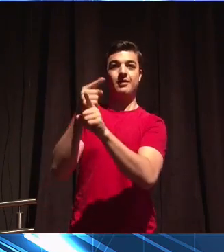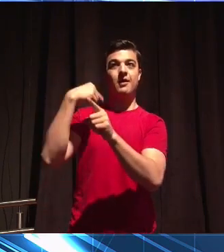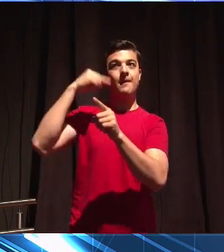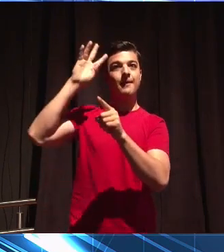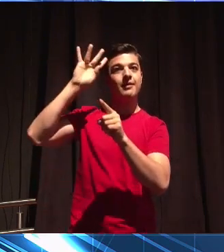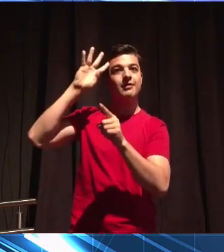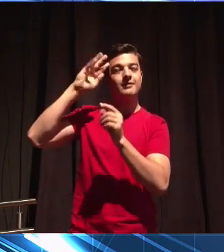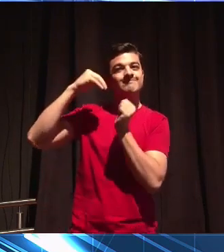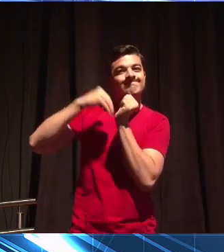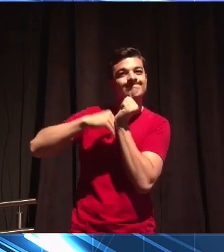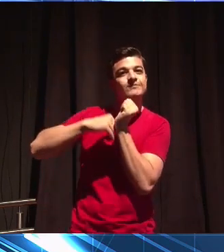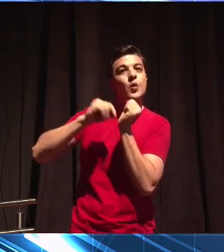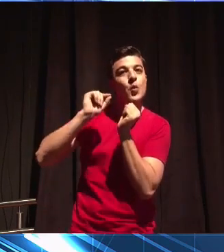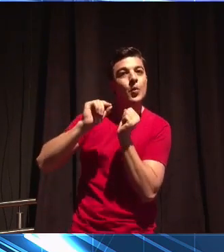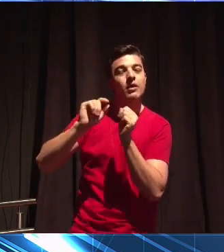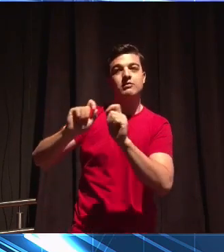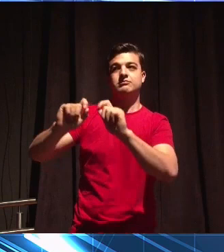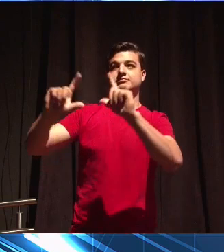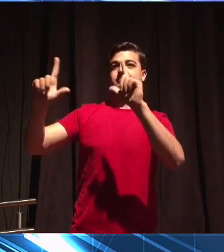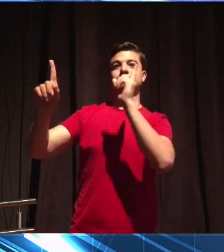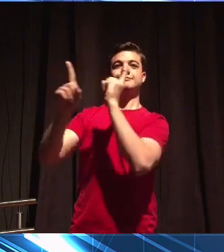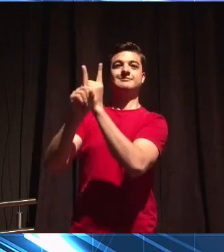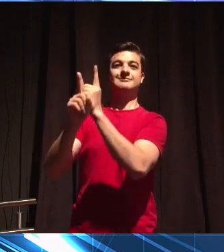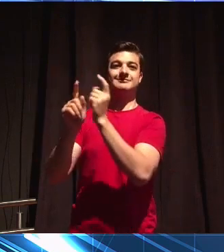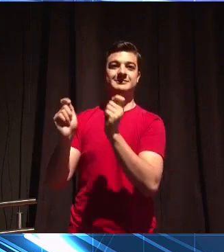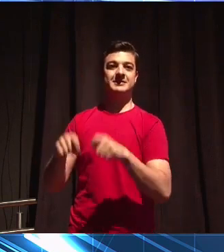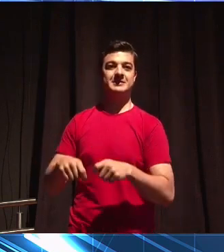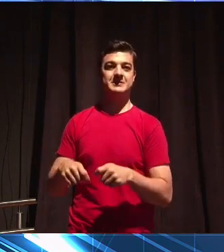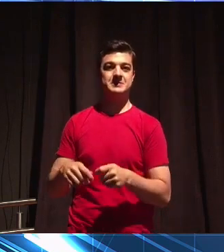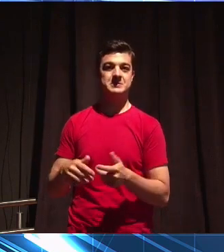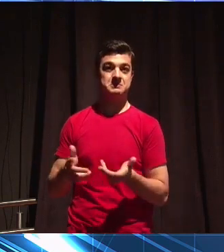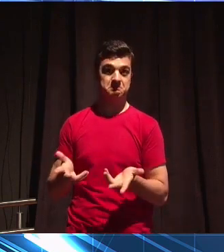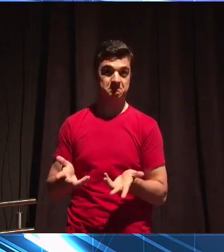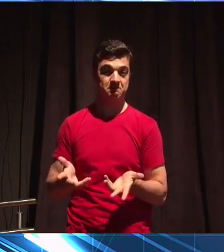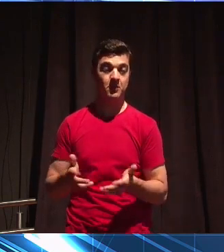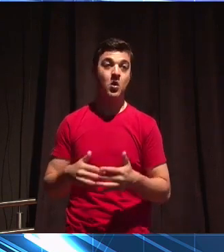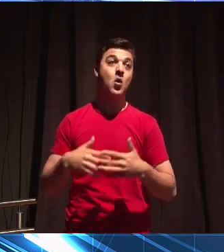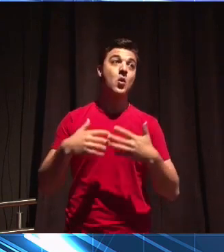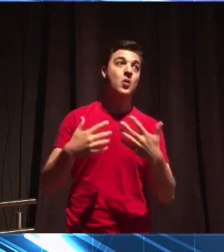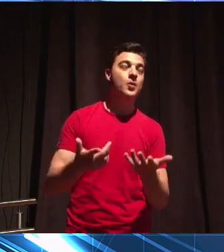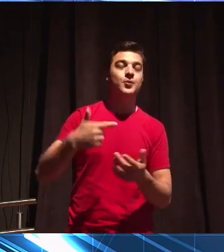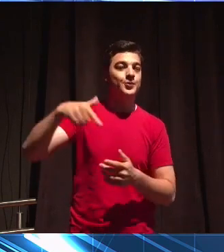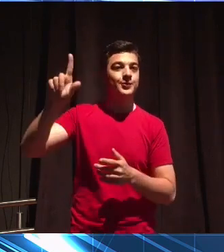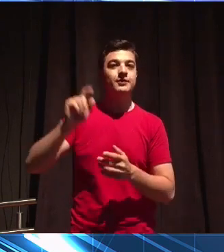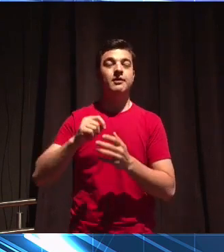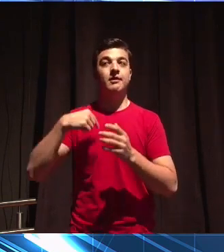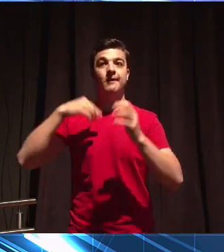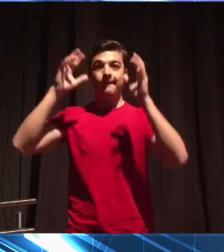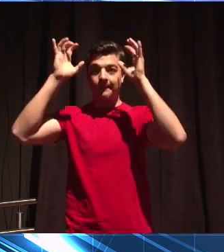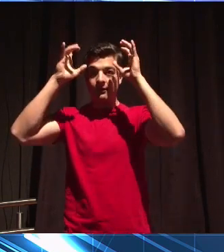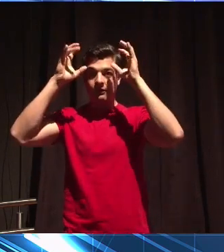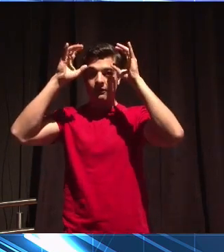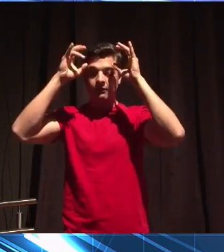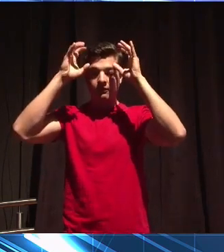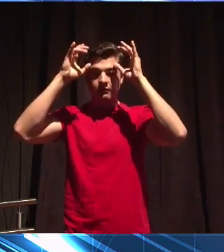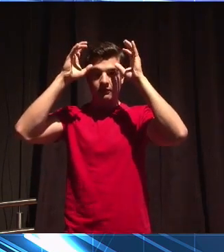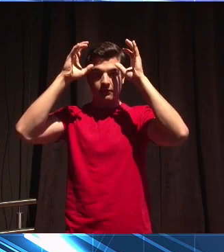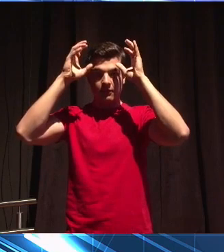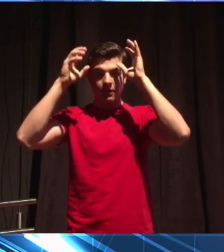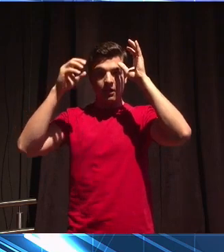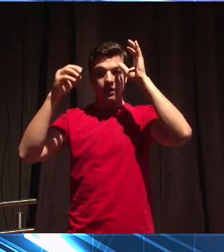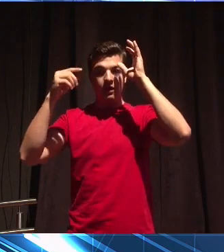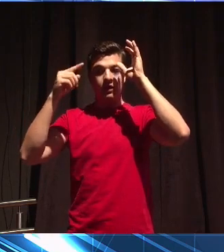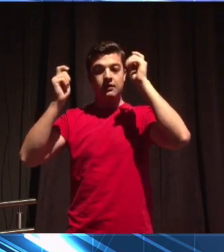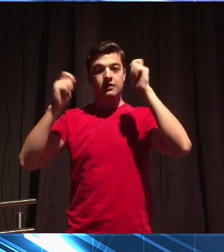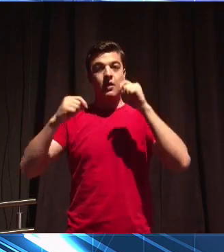É ok saber, por exemplo, que eu estou mais propenso a comprar determinado produto porque eu estou num estado mental talvez mais vulnerável naquele